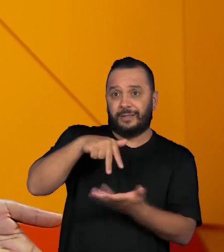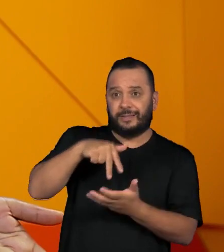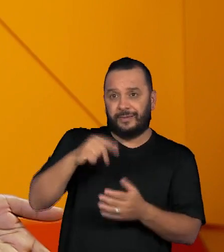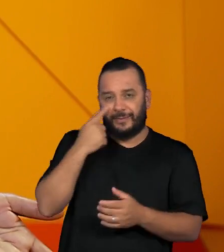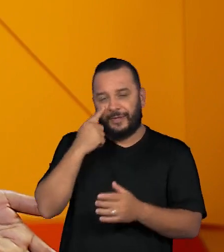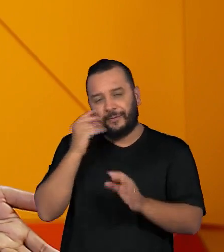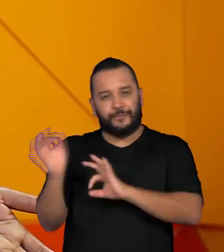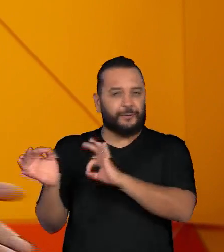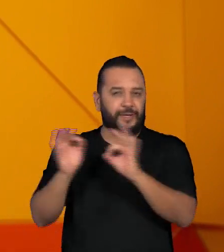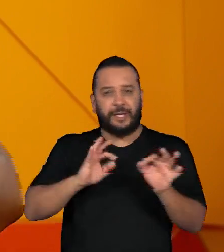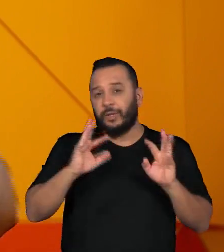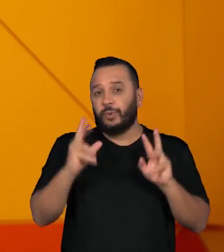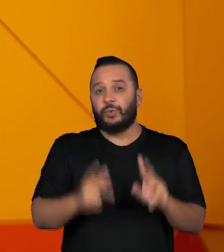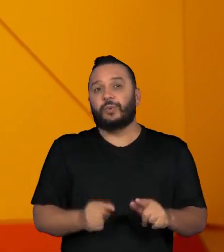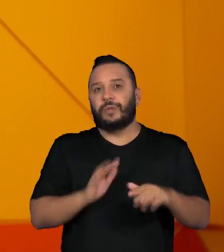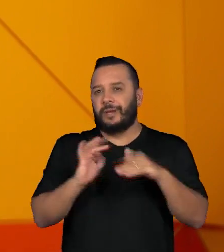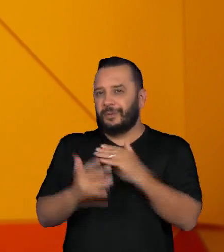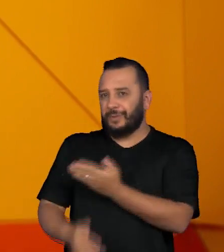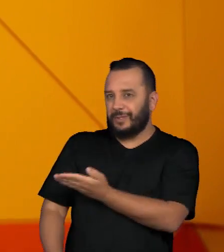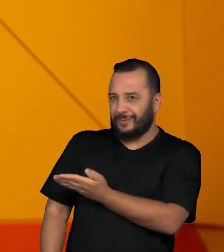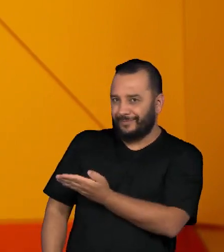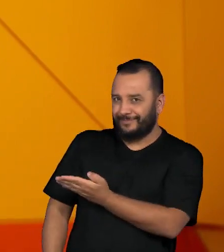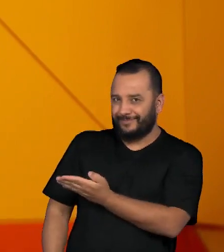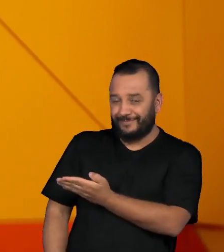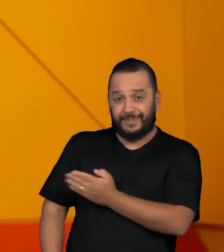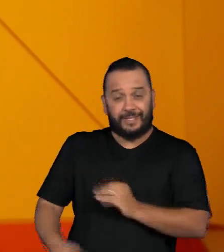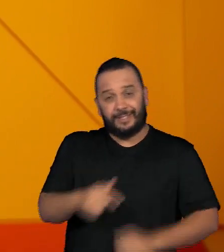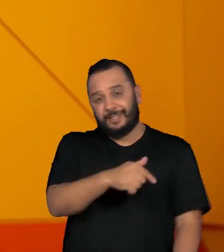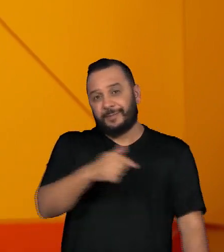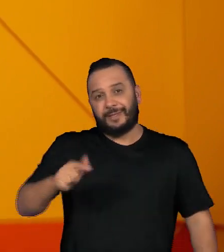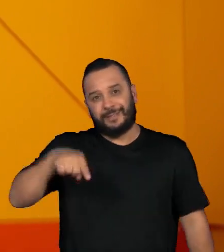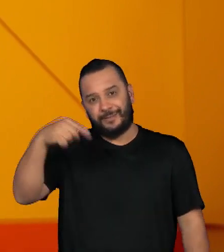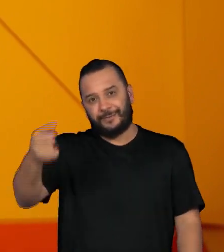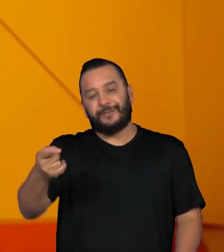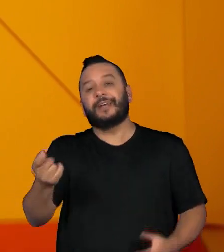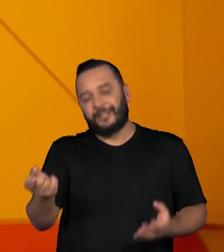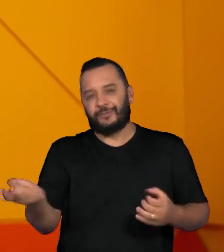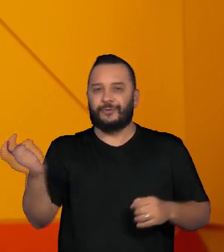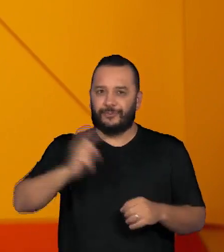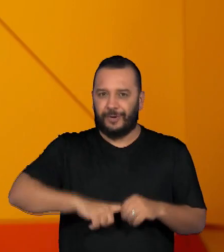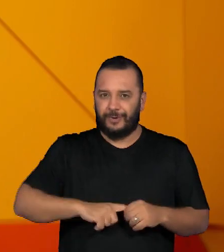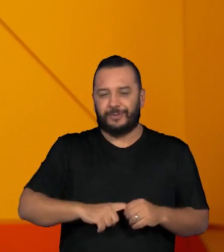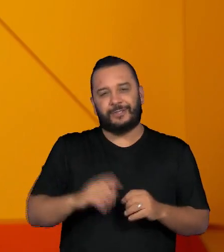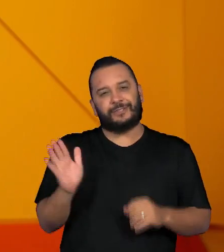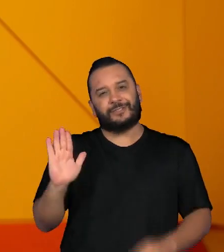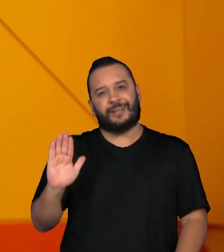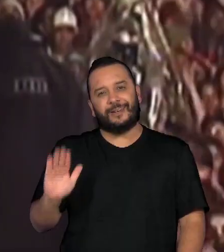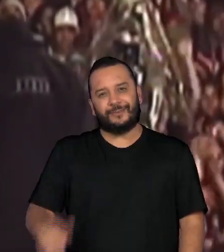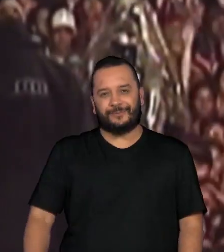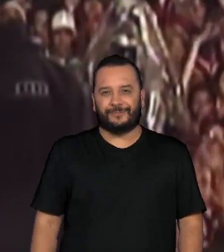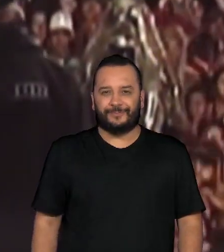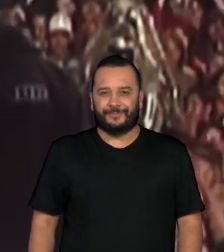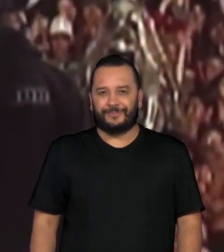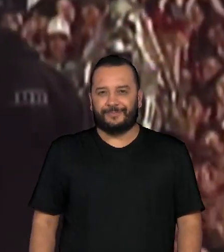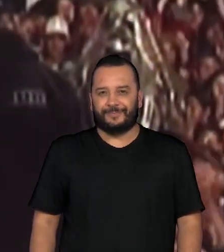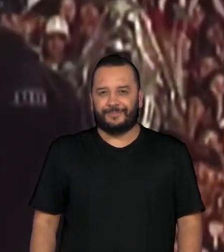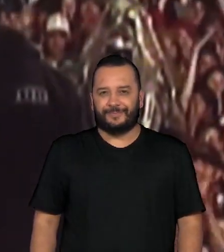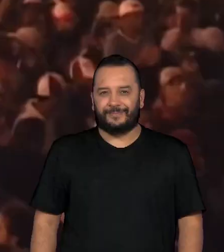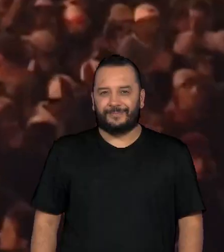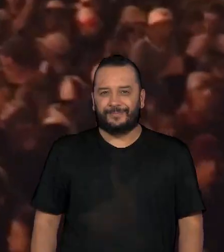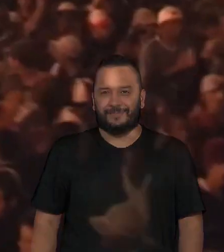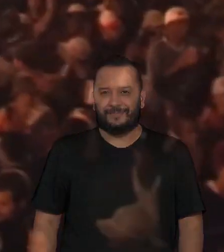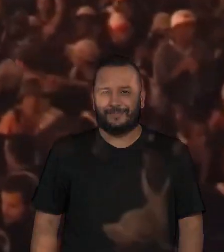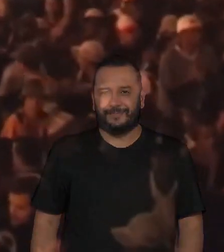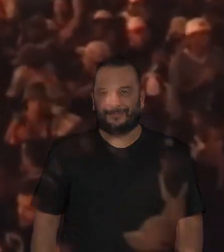todo o nosso conteúdo acessando as redes sociais. Semana que vem eu estou de volta. Tchau! Que